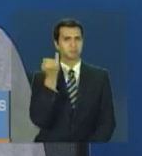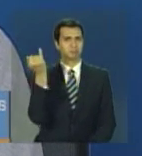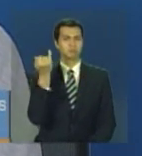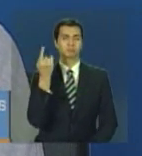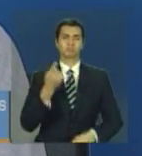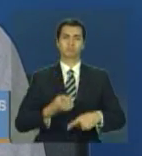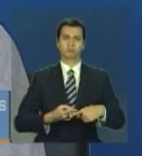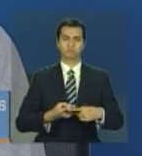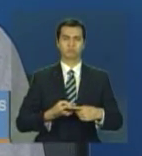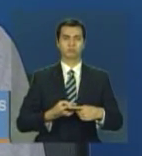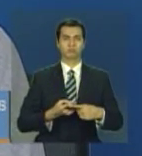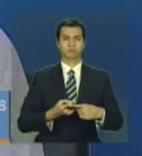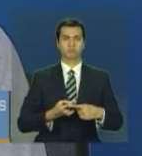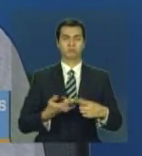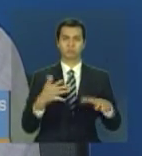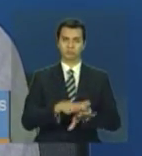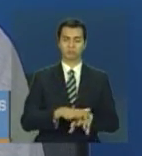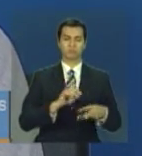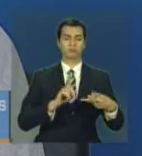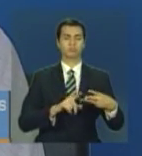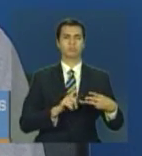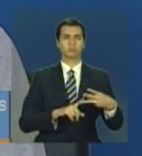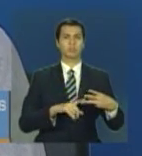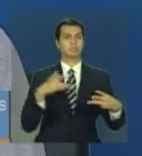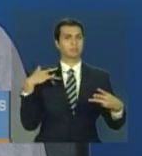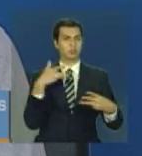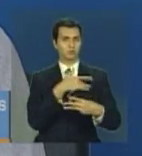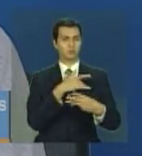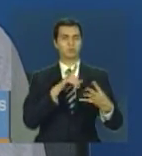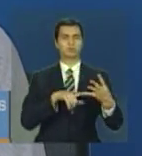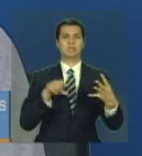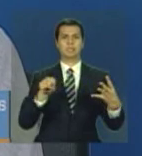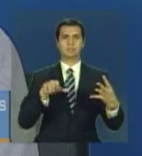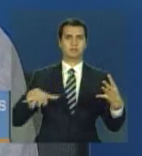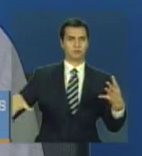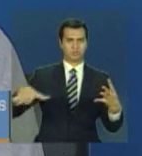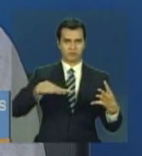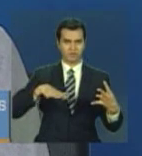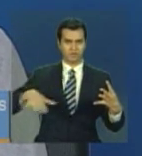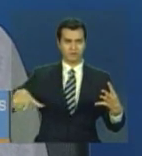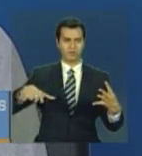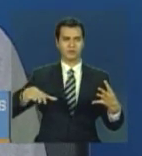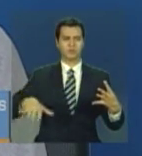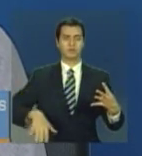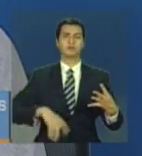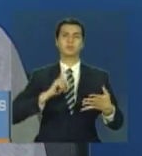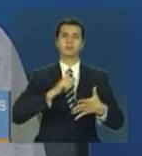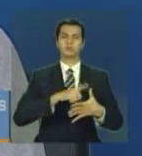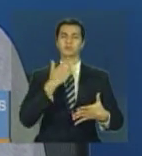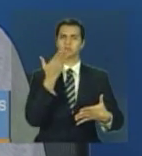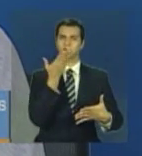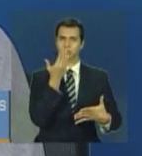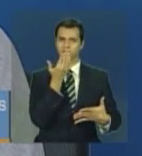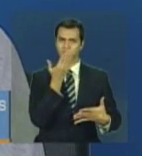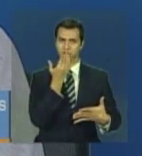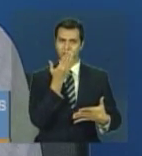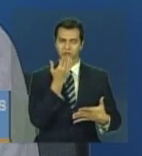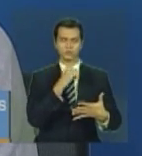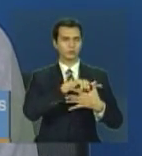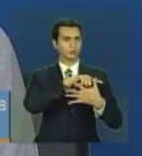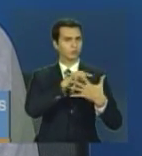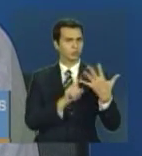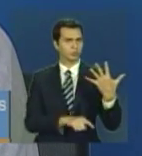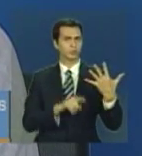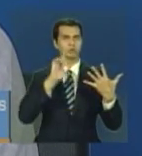exclusão social, saúde, assistência social, né, e a própria alimentação como conjunto de serviços e